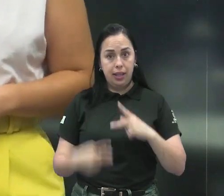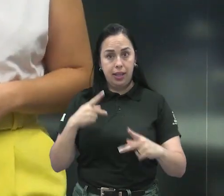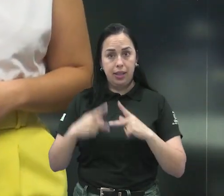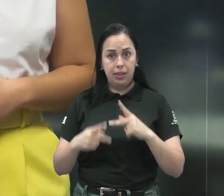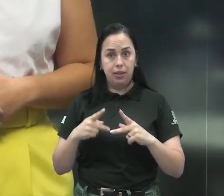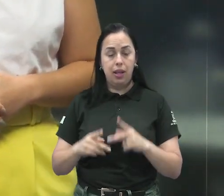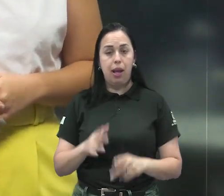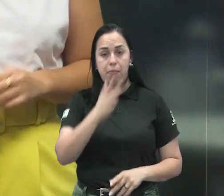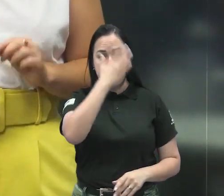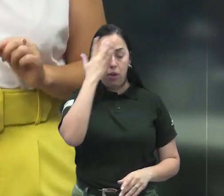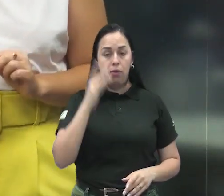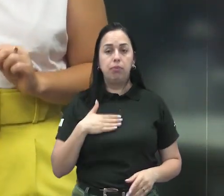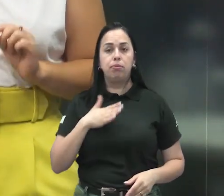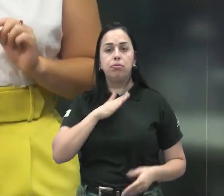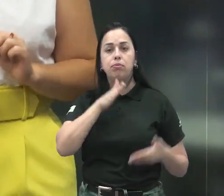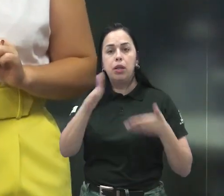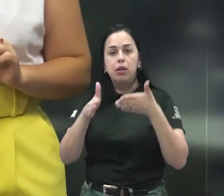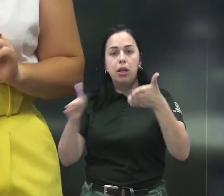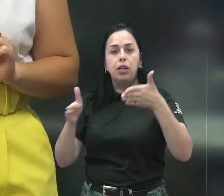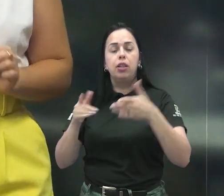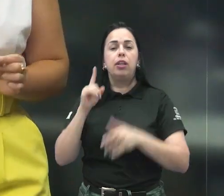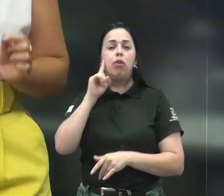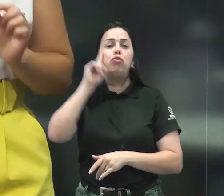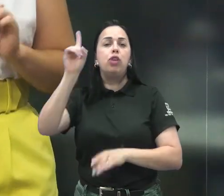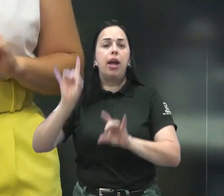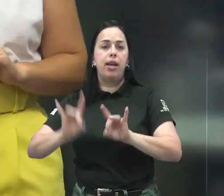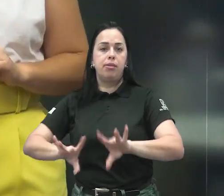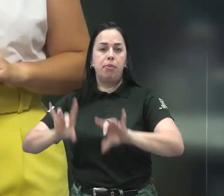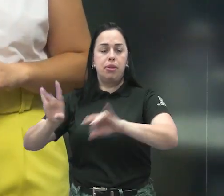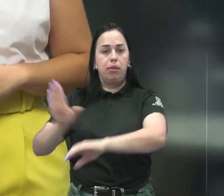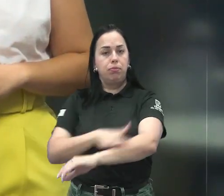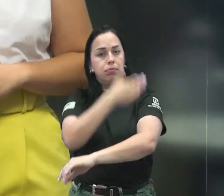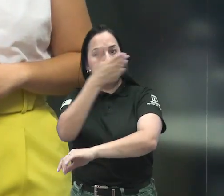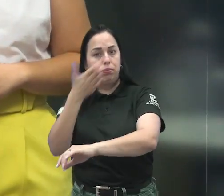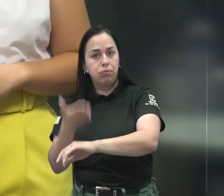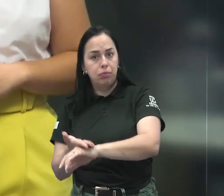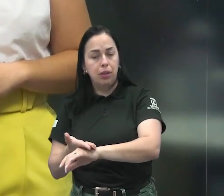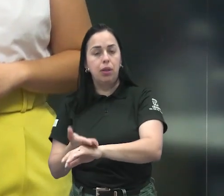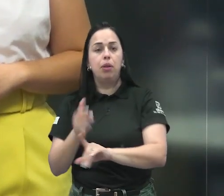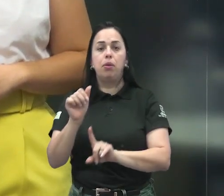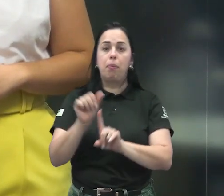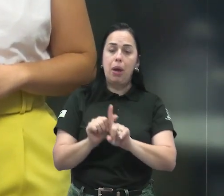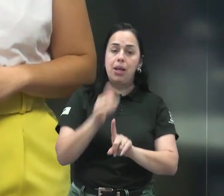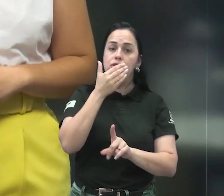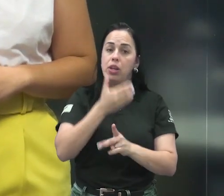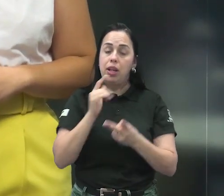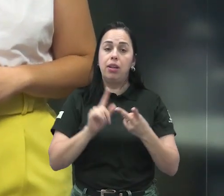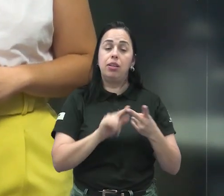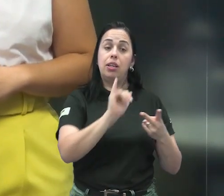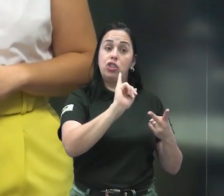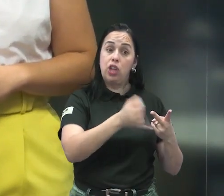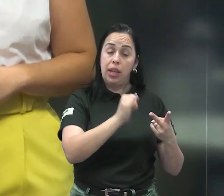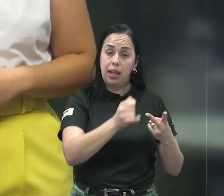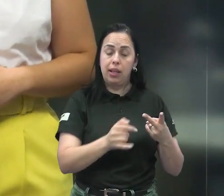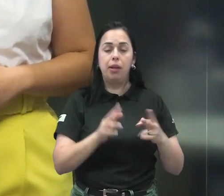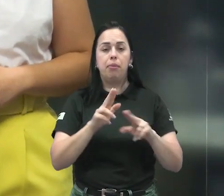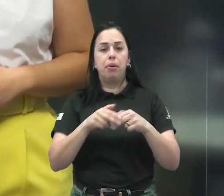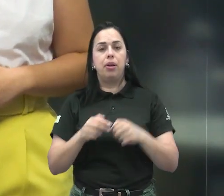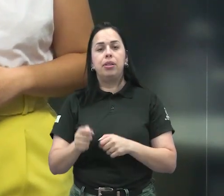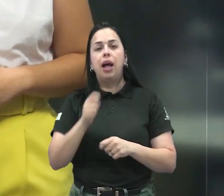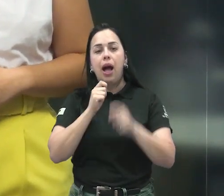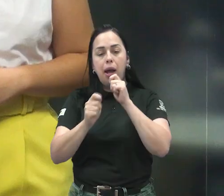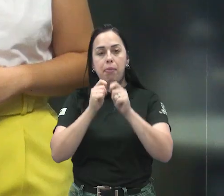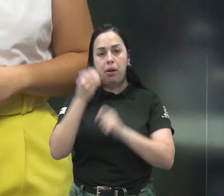Em São José dos Campos, o eleitor vai contar com dias de plantões da Justiça Eleitoral, agora em dezembro e em janeiro.